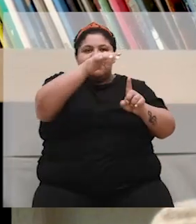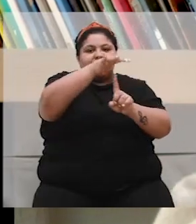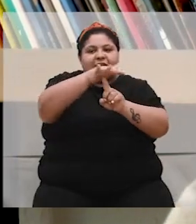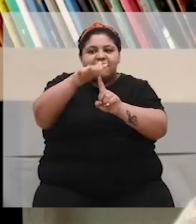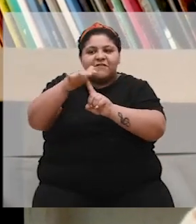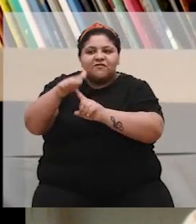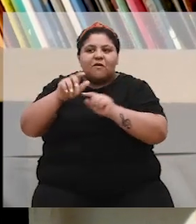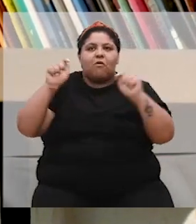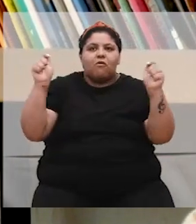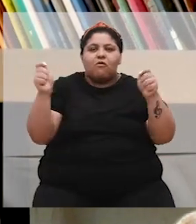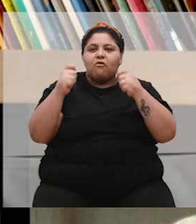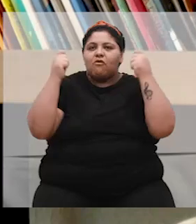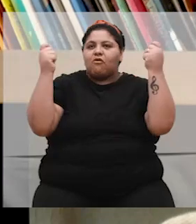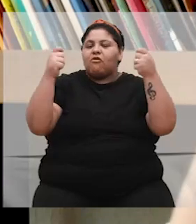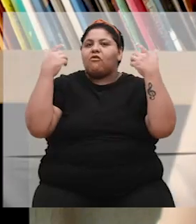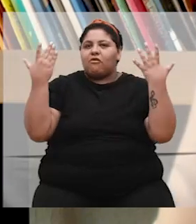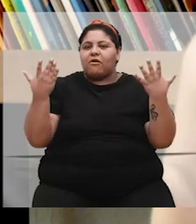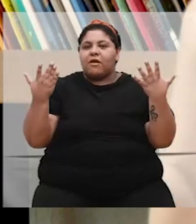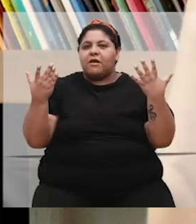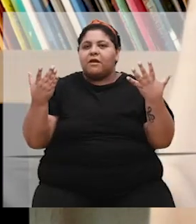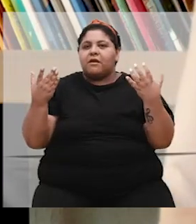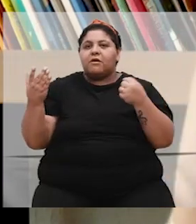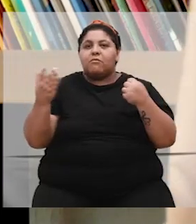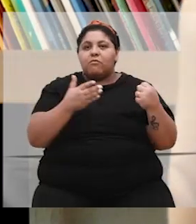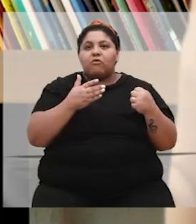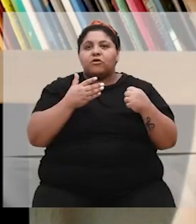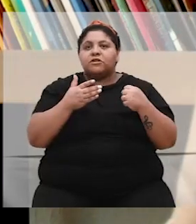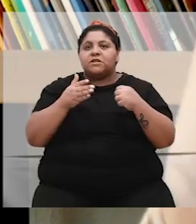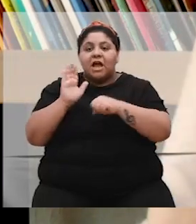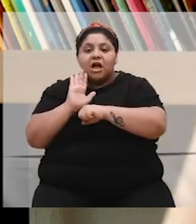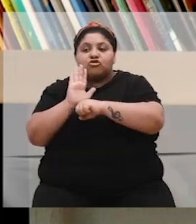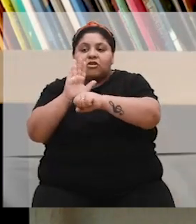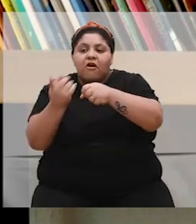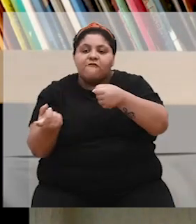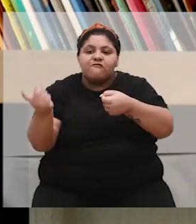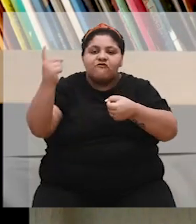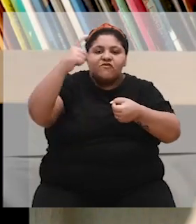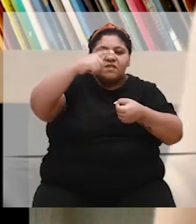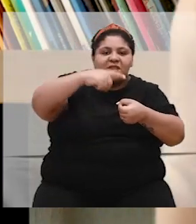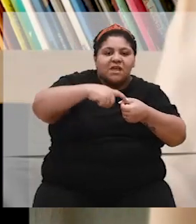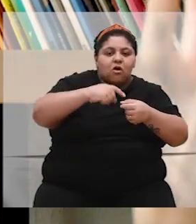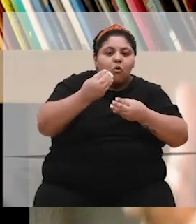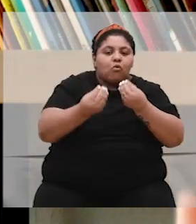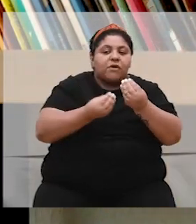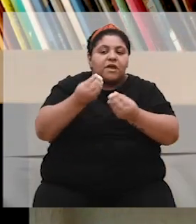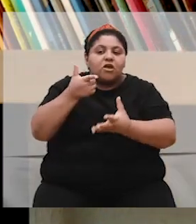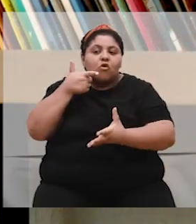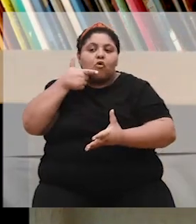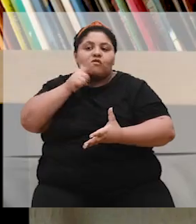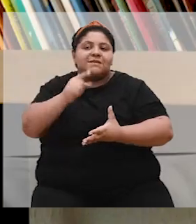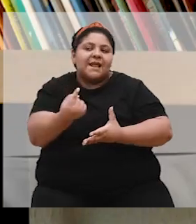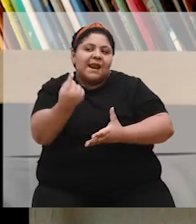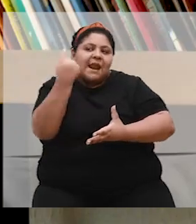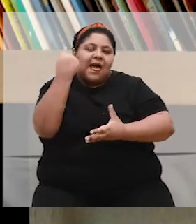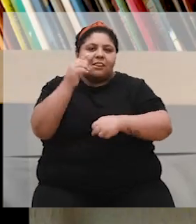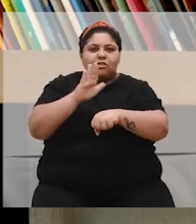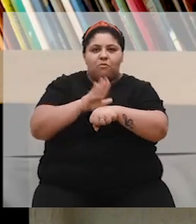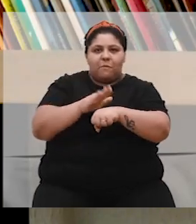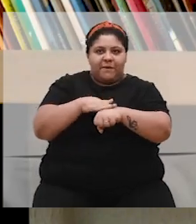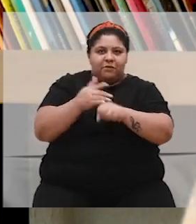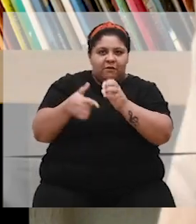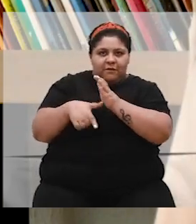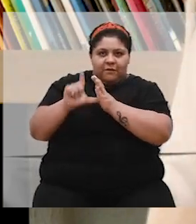daquela feira, daquele festival, algo que possibilita que elas voltem com o que foi conquistado naquele